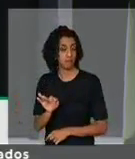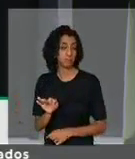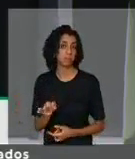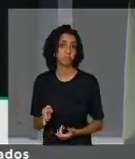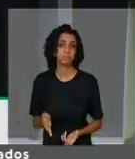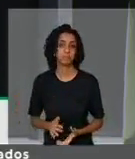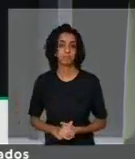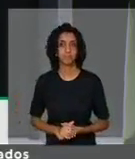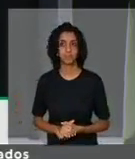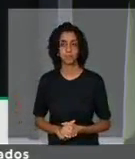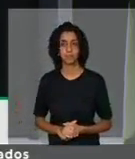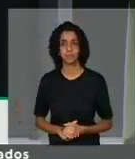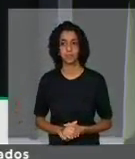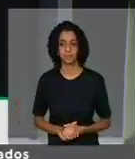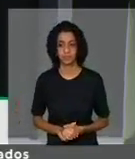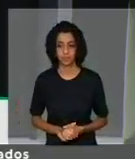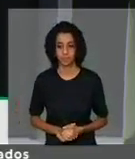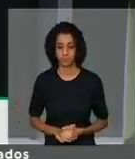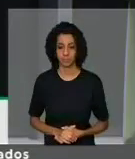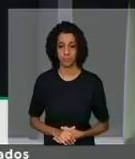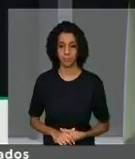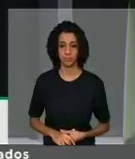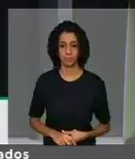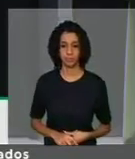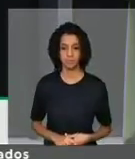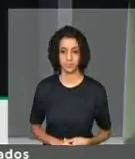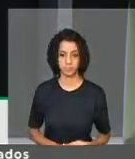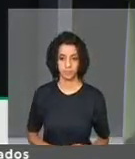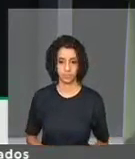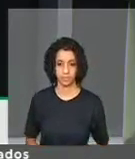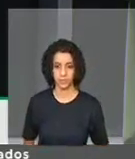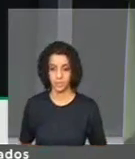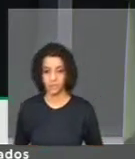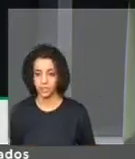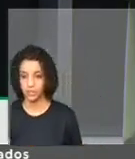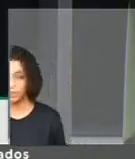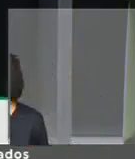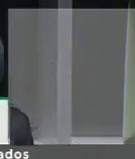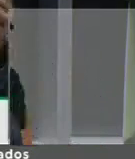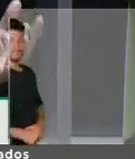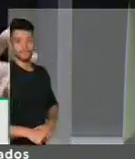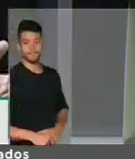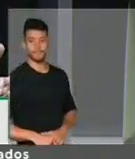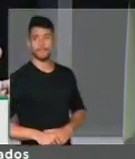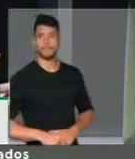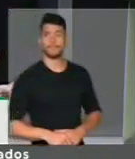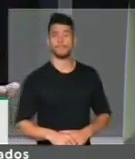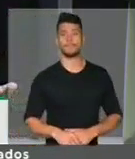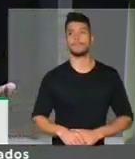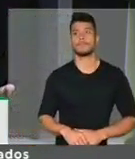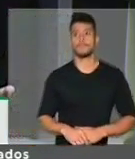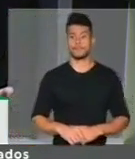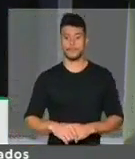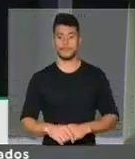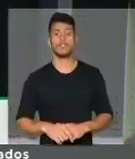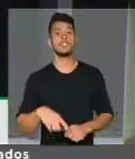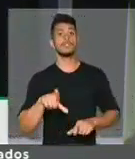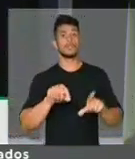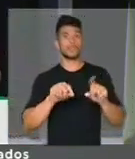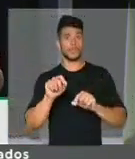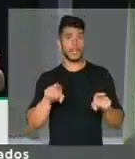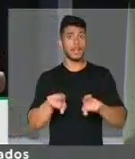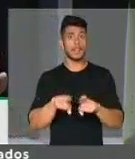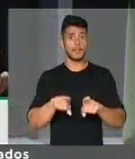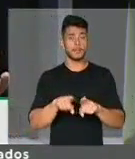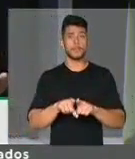Federal, 2/3 do Senado da República, a totalidade da Câmara e